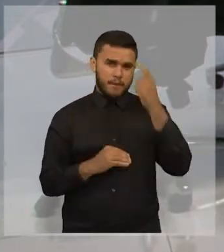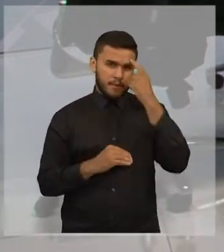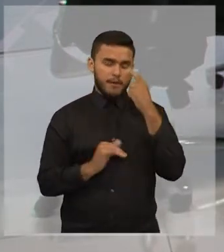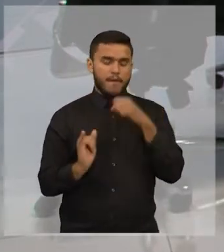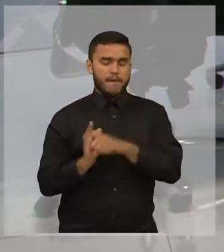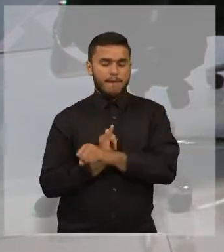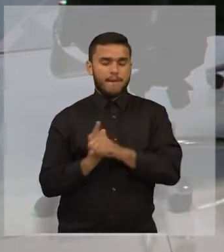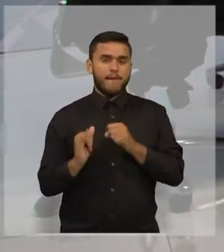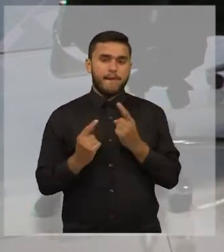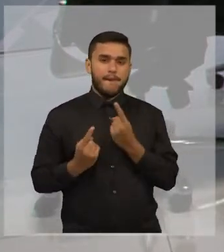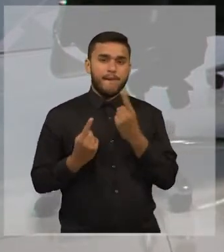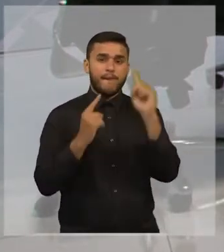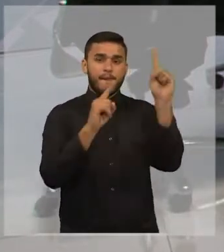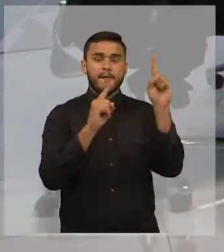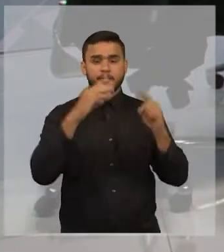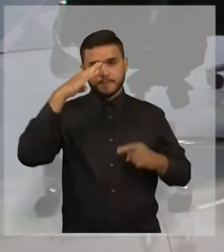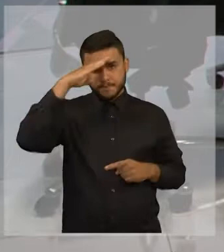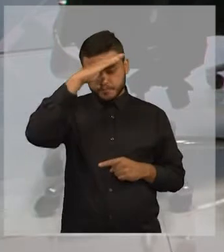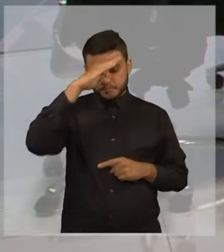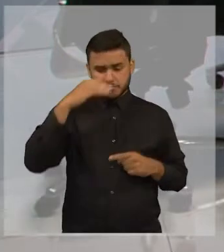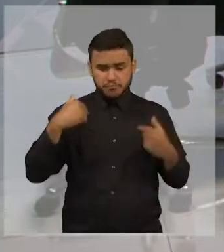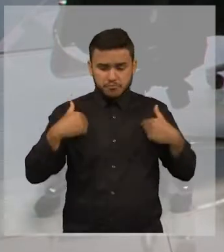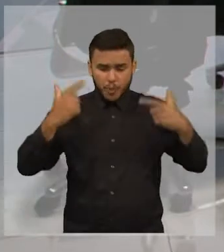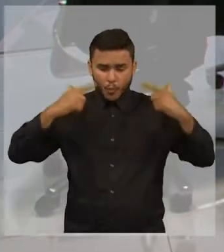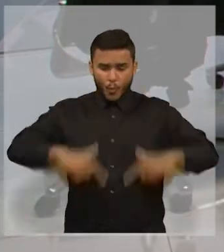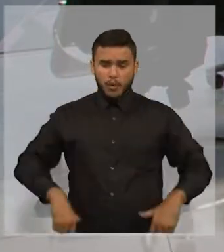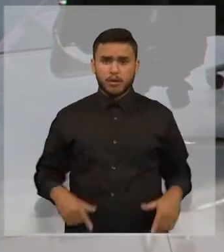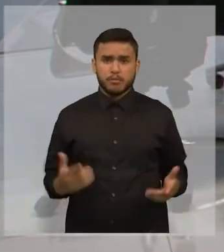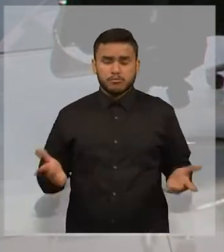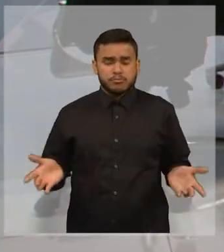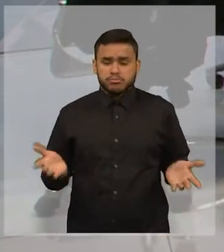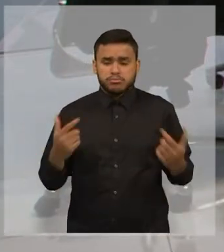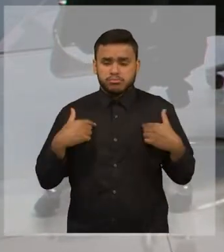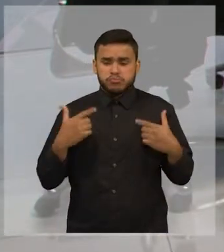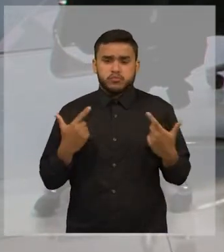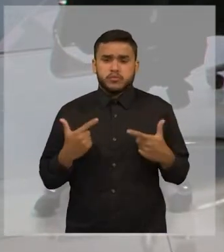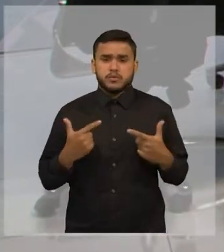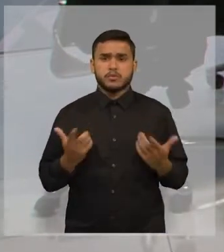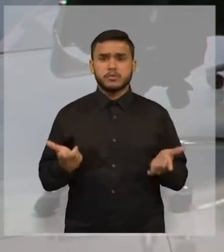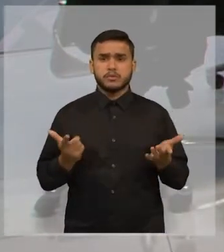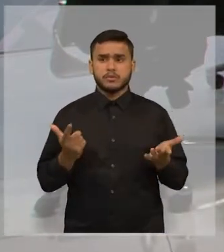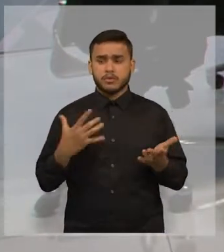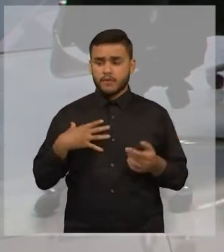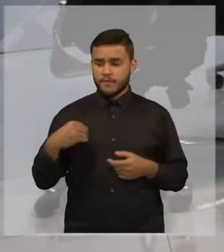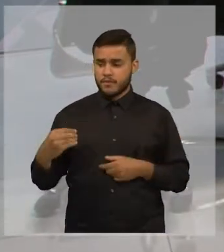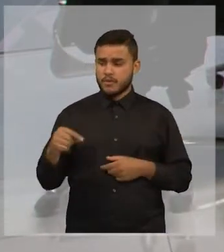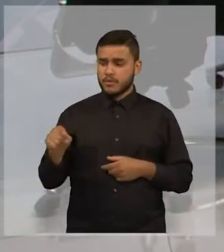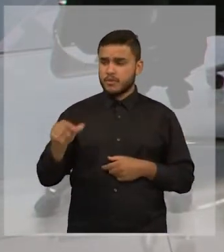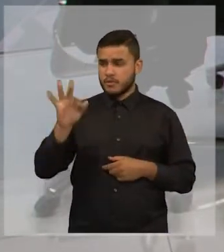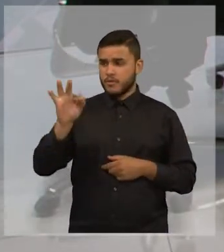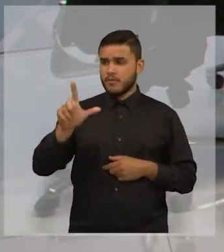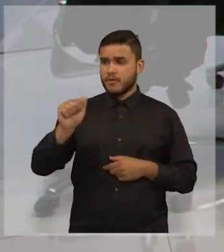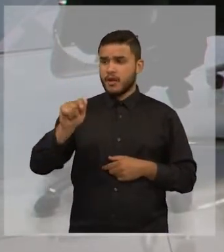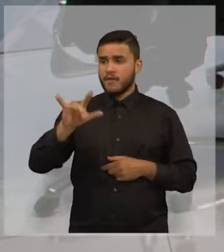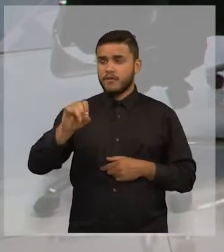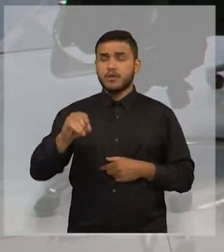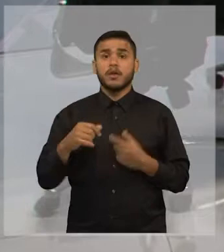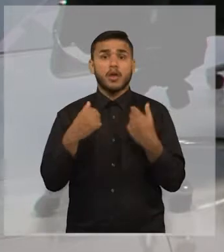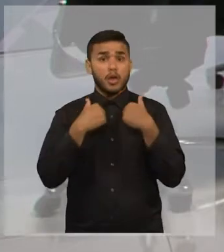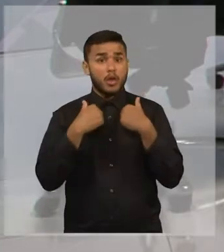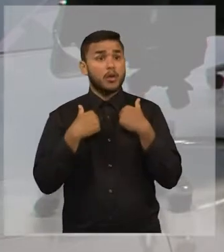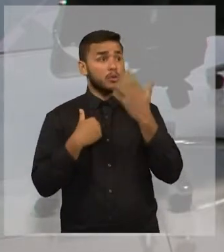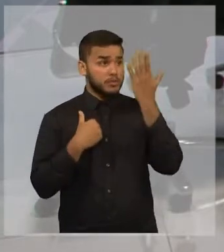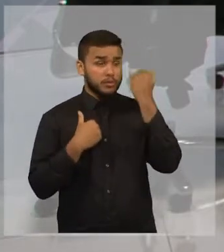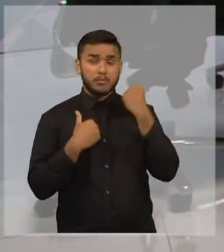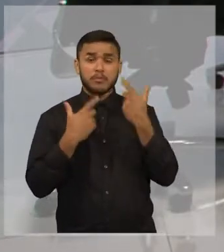você dá, o peso, porque já estão buscando atingir o presidente, que não tem nada com isso, ele não tem envolvimento com isso. Professor é o